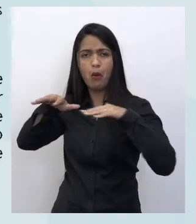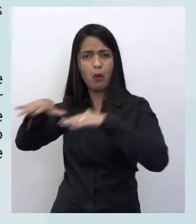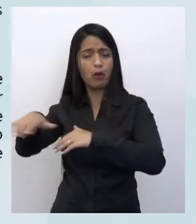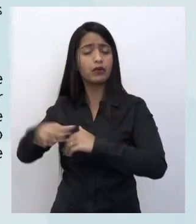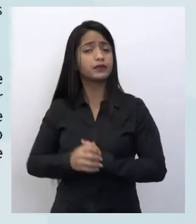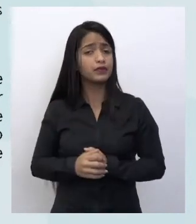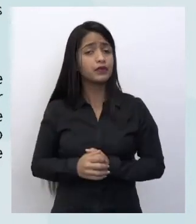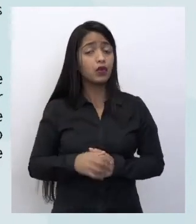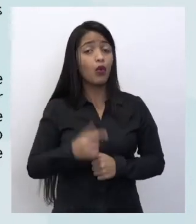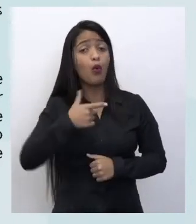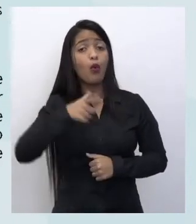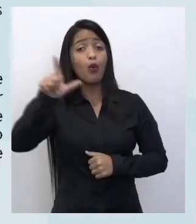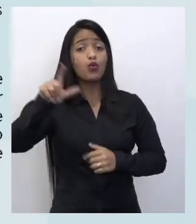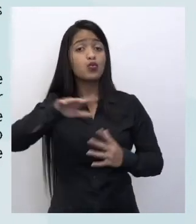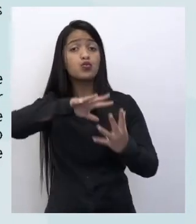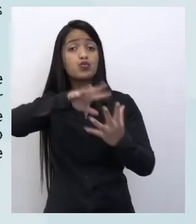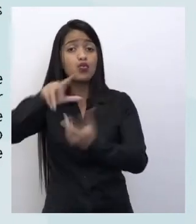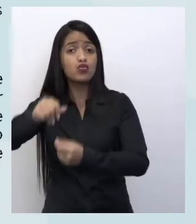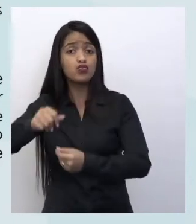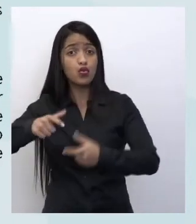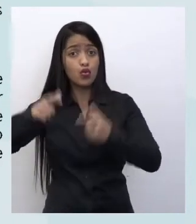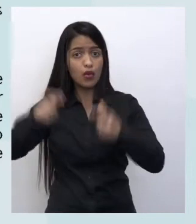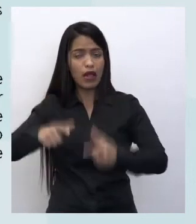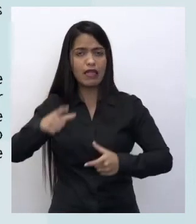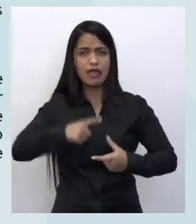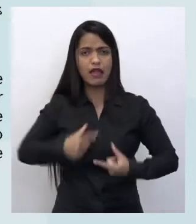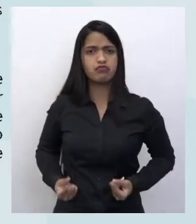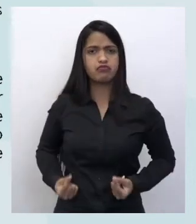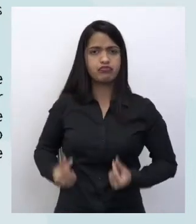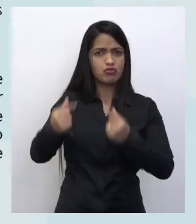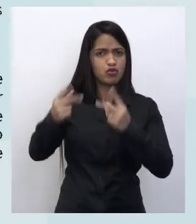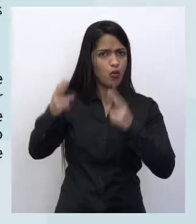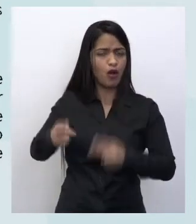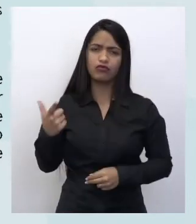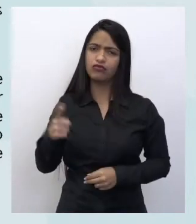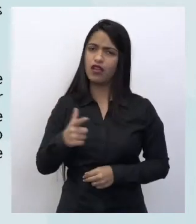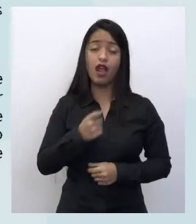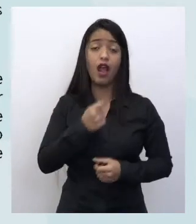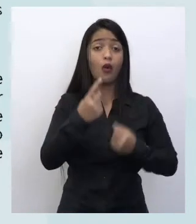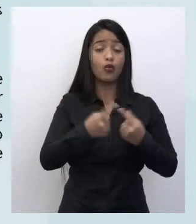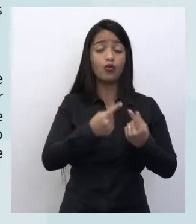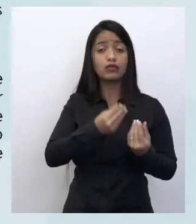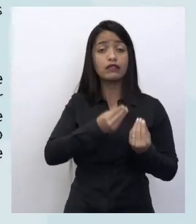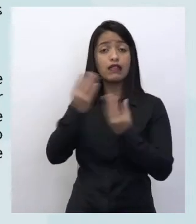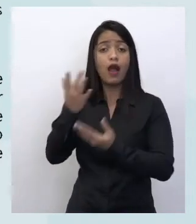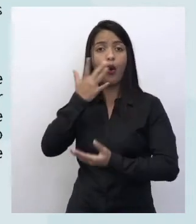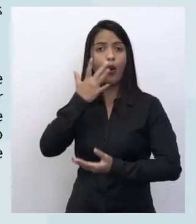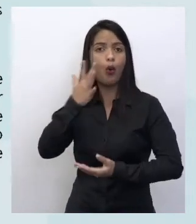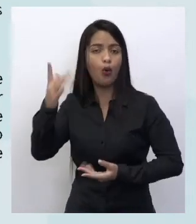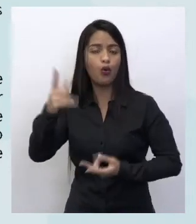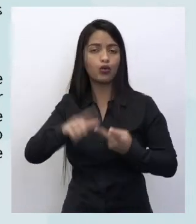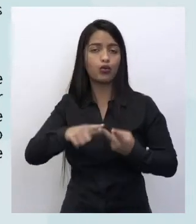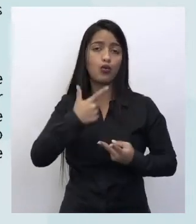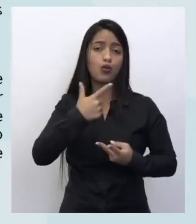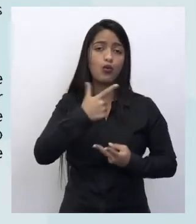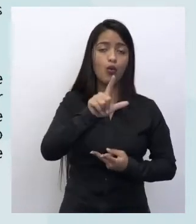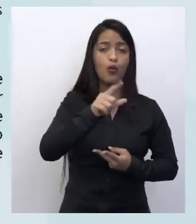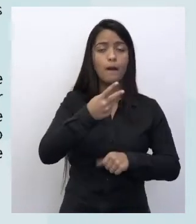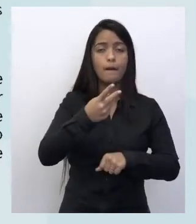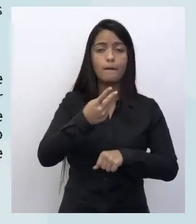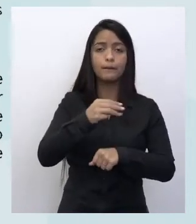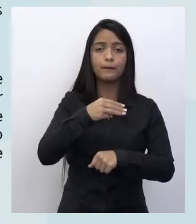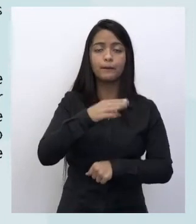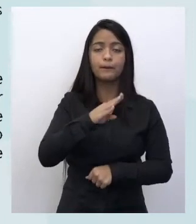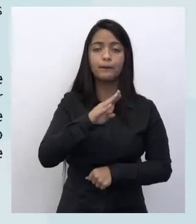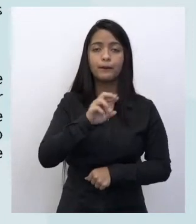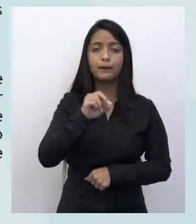mundo santuário mais rico de prendas. Uns dão blocos de ouro, outros dão estátuas de mármore ou bronze.